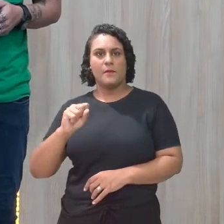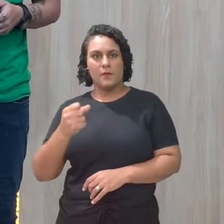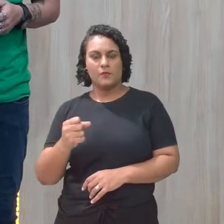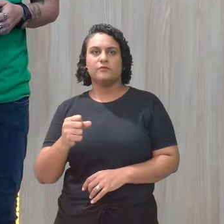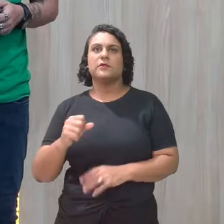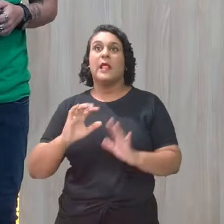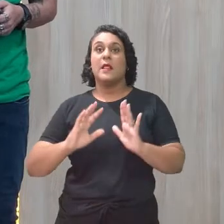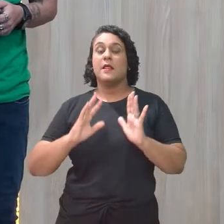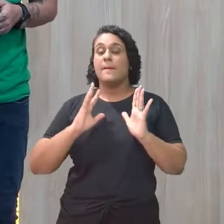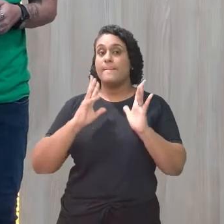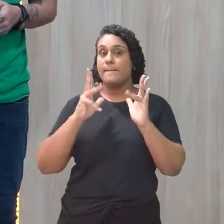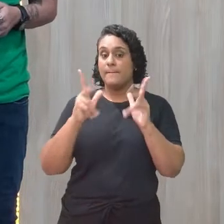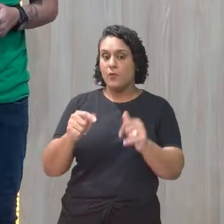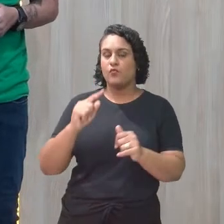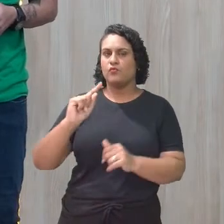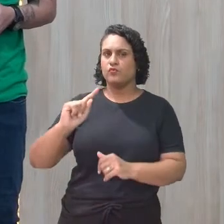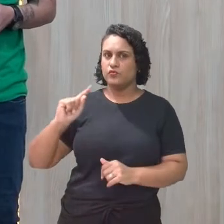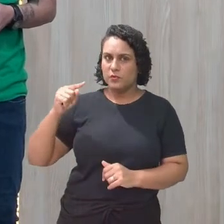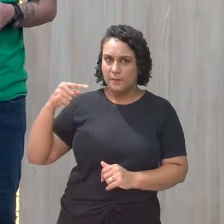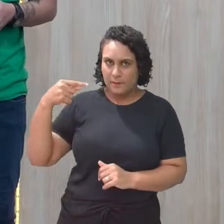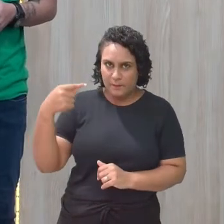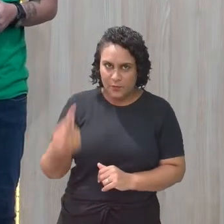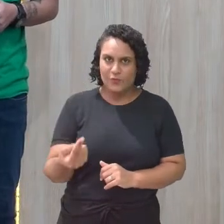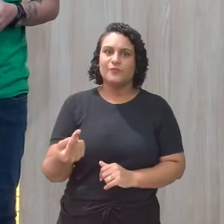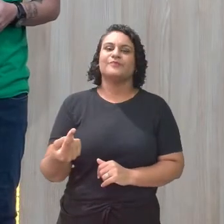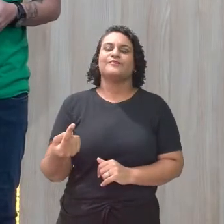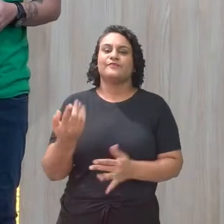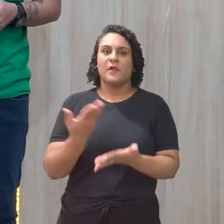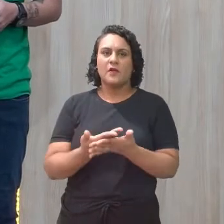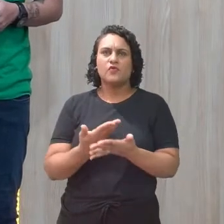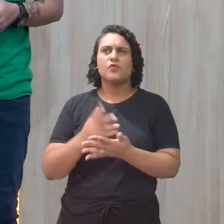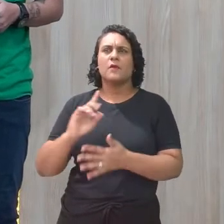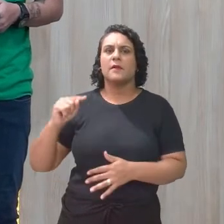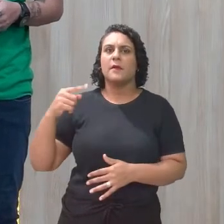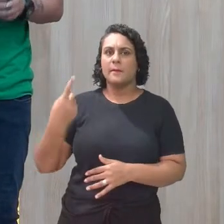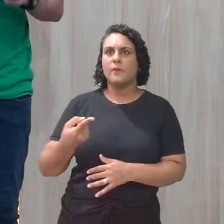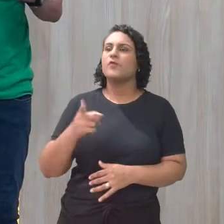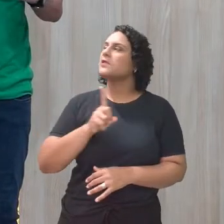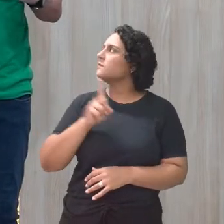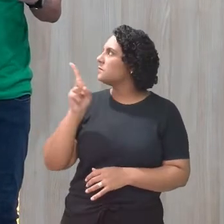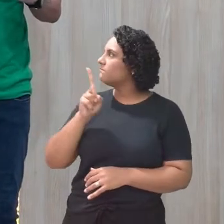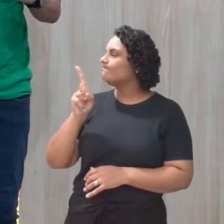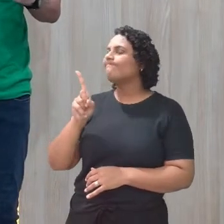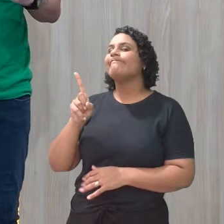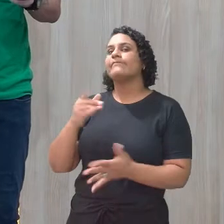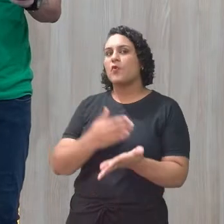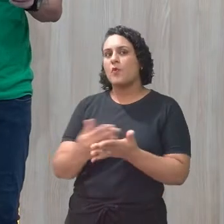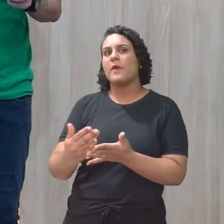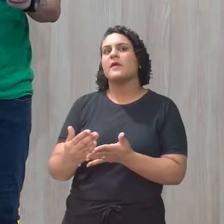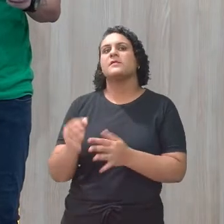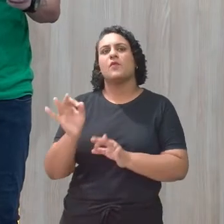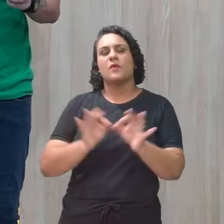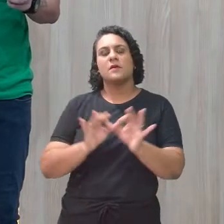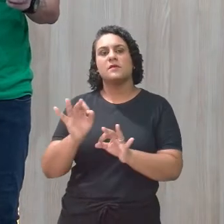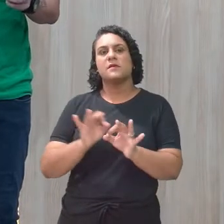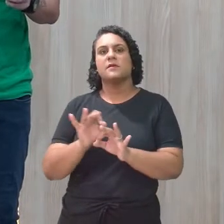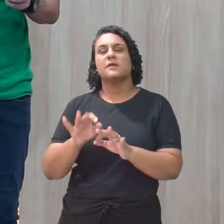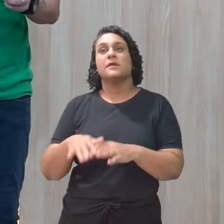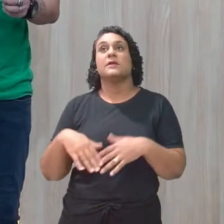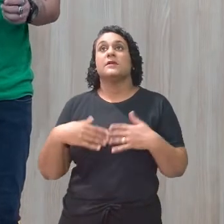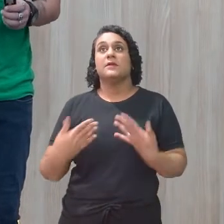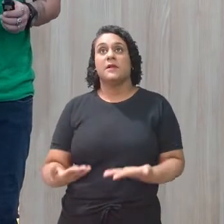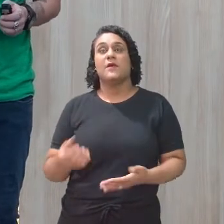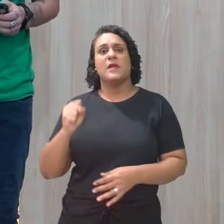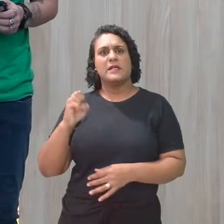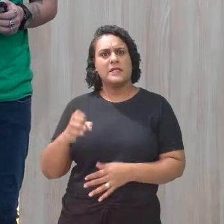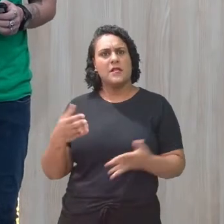a gente parte para estudar a decomposição dos números em fatores primos. E a gente percebe, né, Pedro, que quem partir diretamente dessa